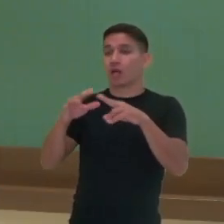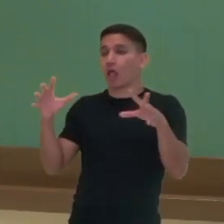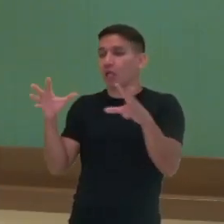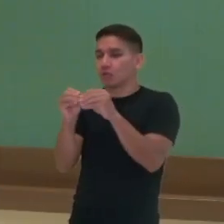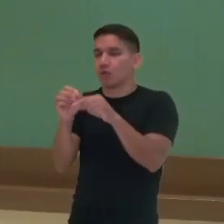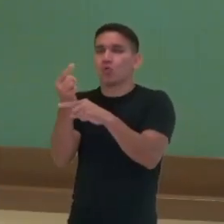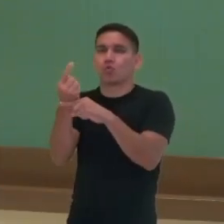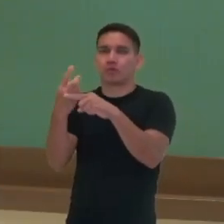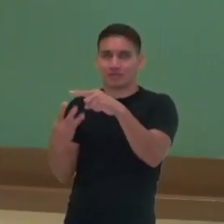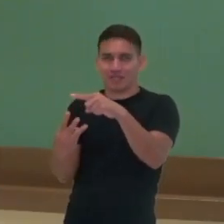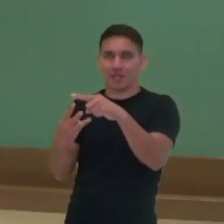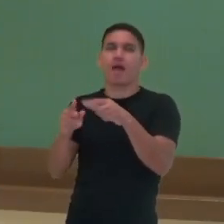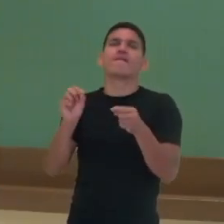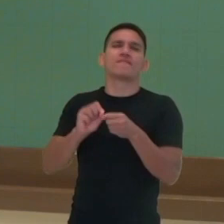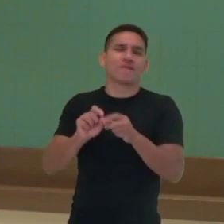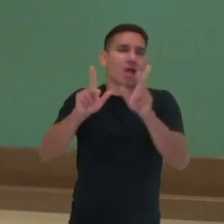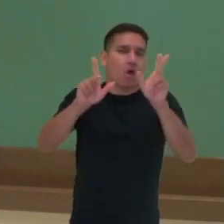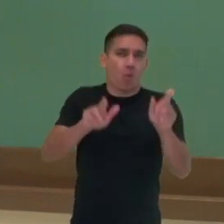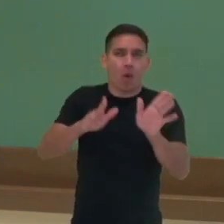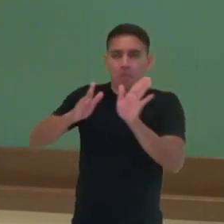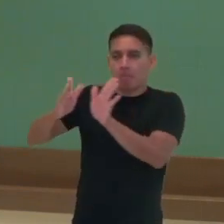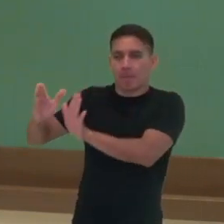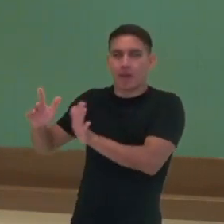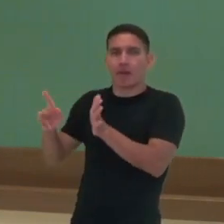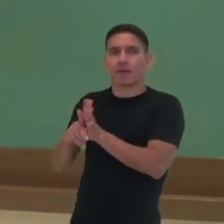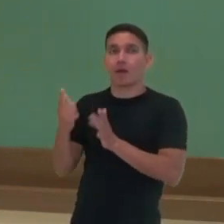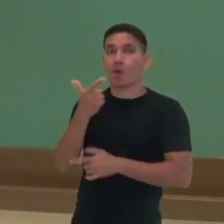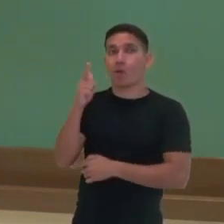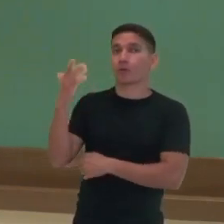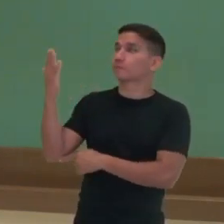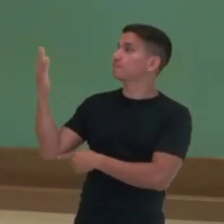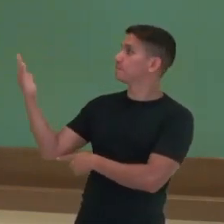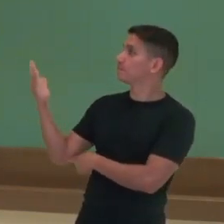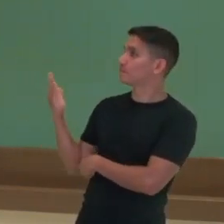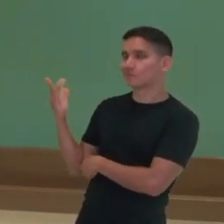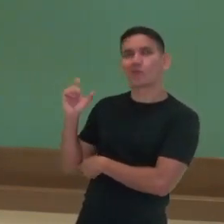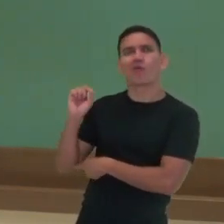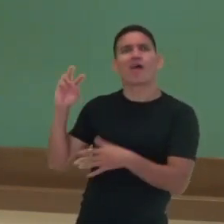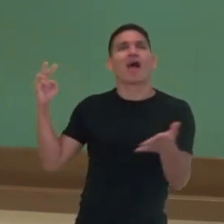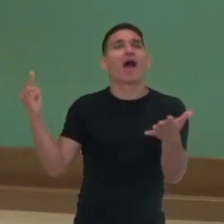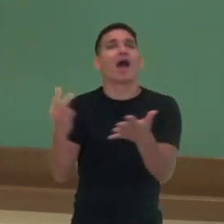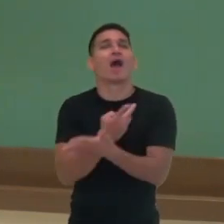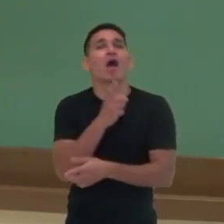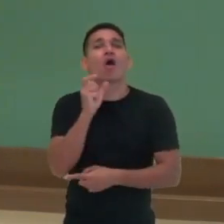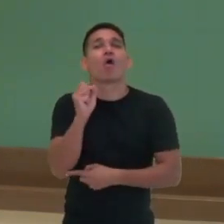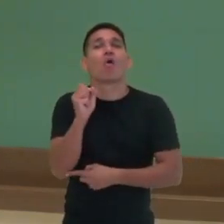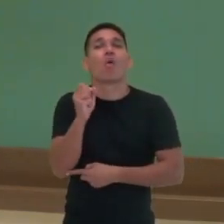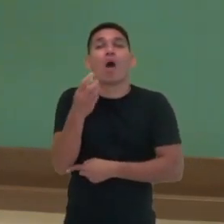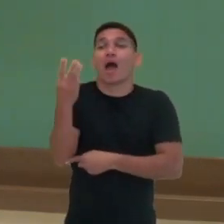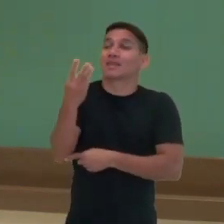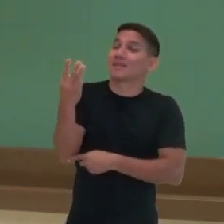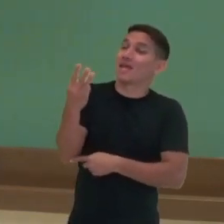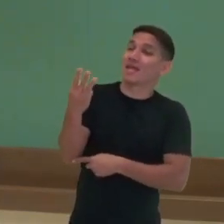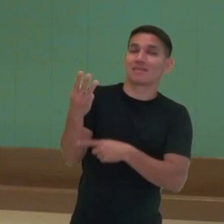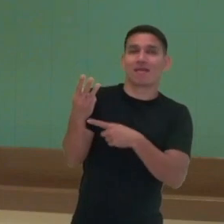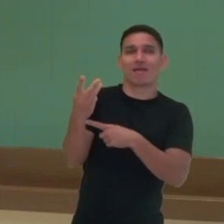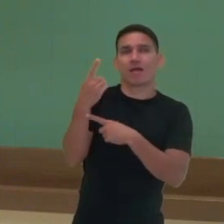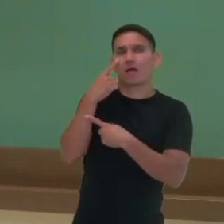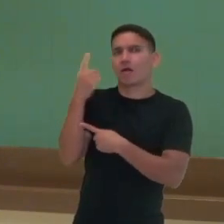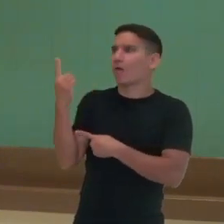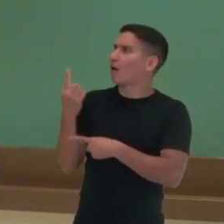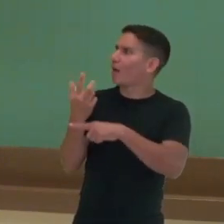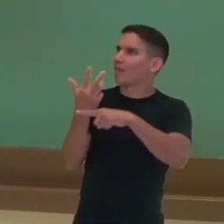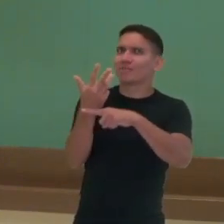Vou fazer o mesmo procedimento com as demais frações. Então, olha o que acontece com a terceira fração. A